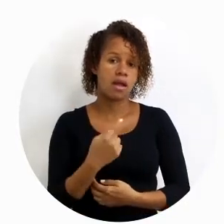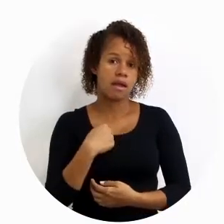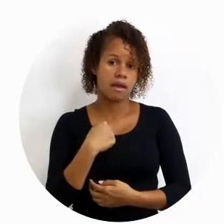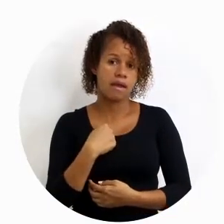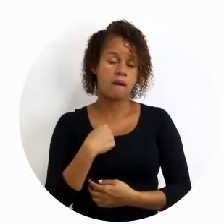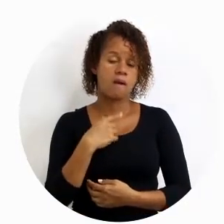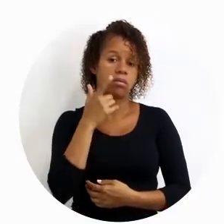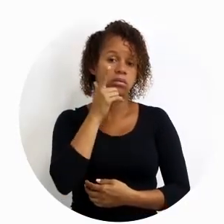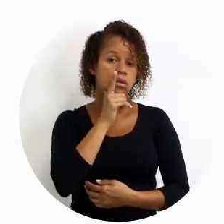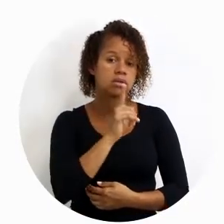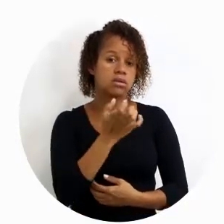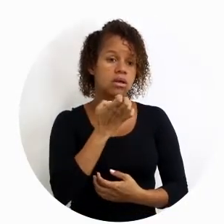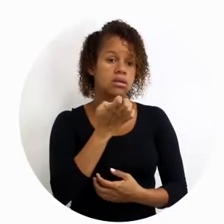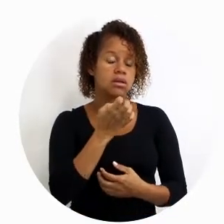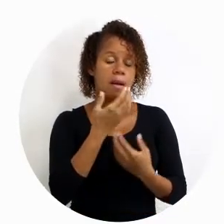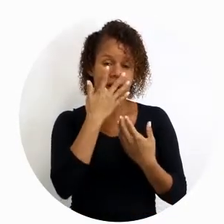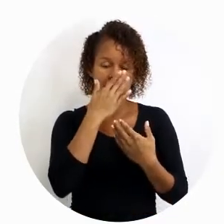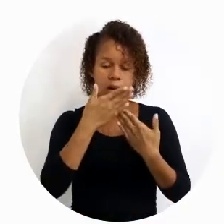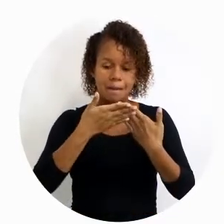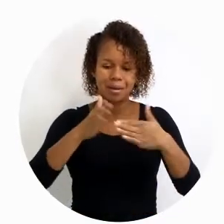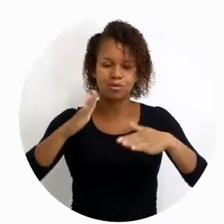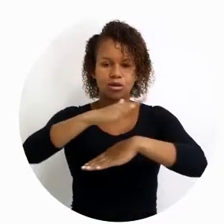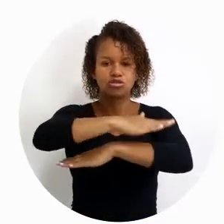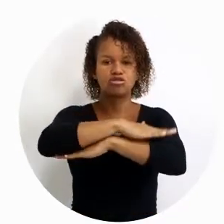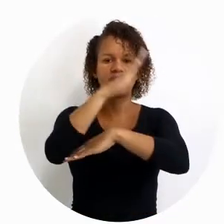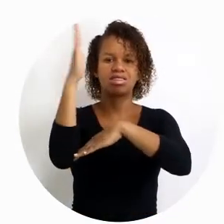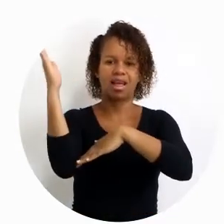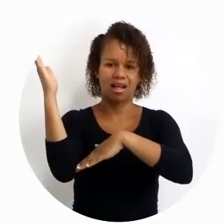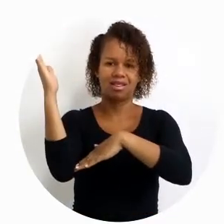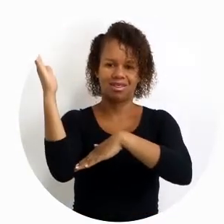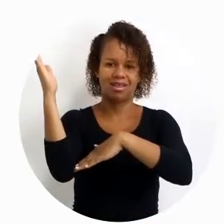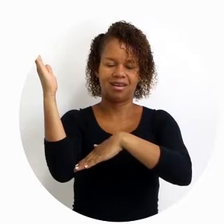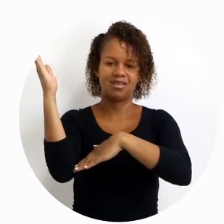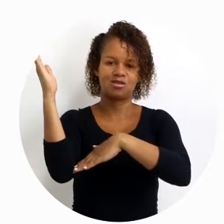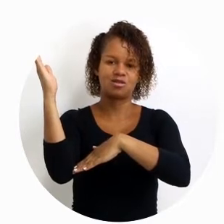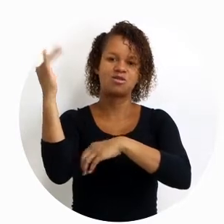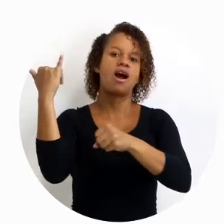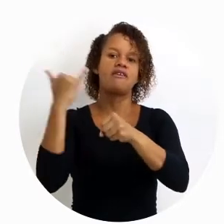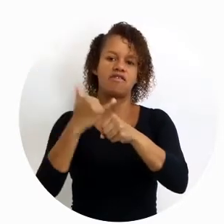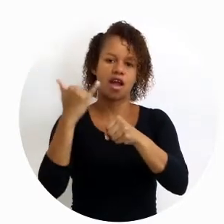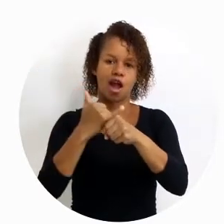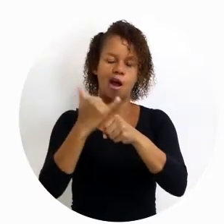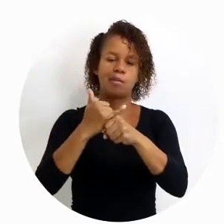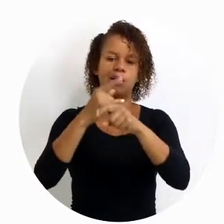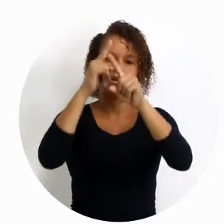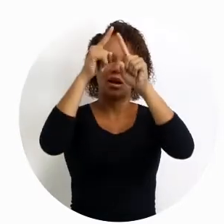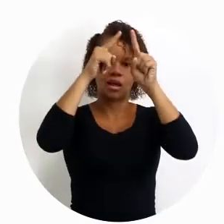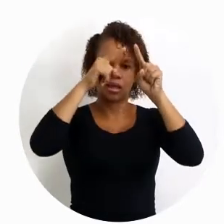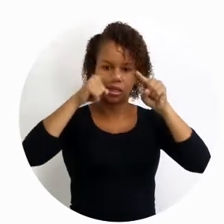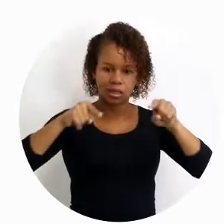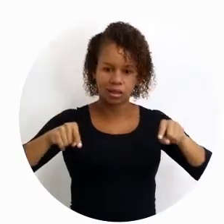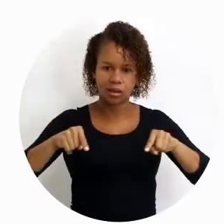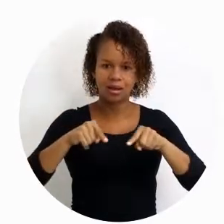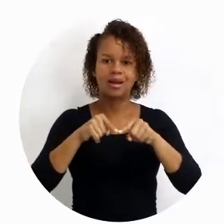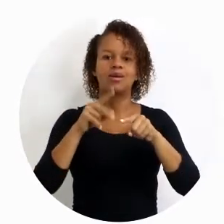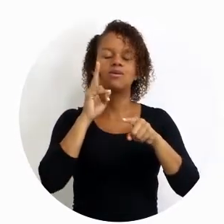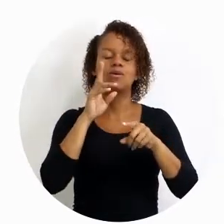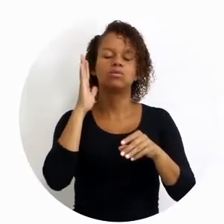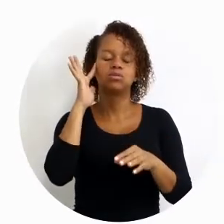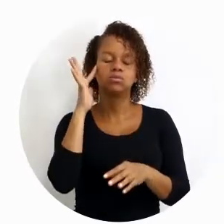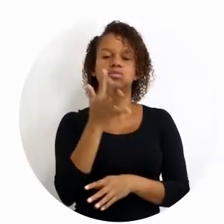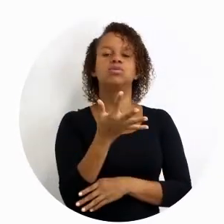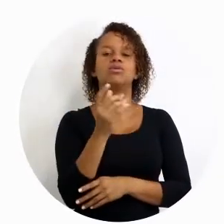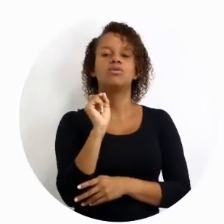e como se eu quisesse criar uma abertura, uma janela. Então, com a ferramenta de retângulo,